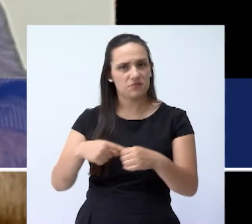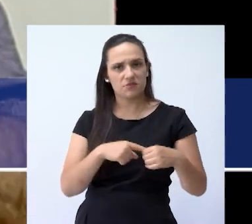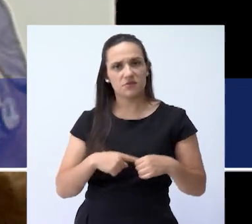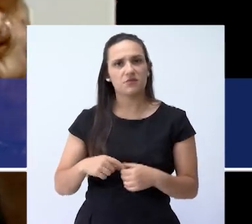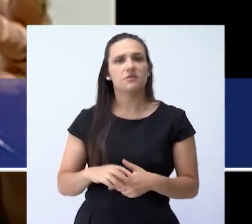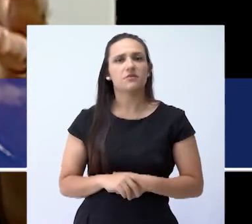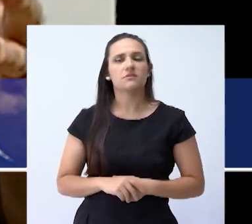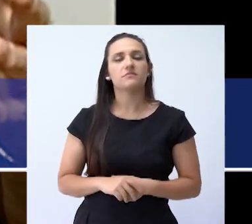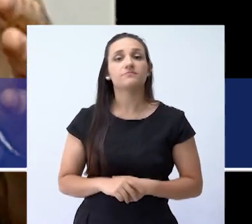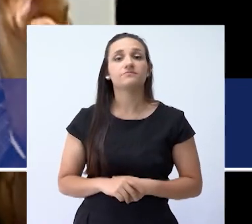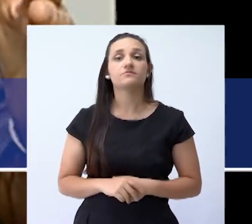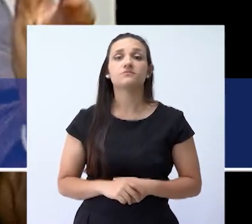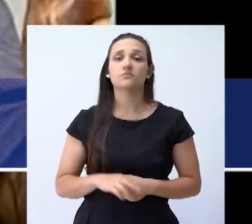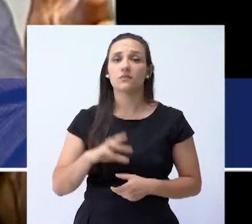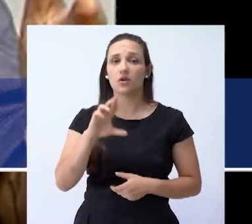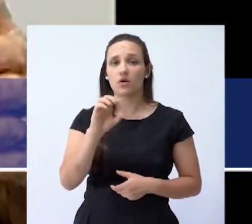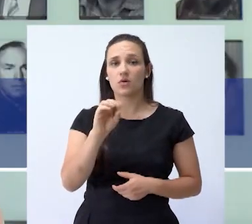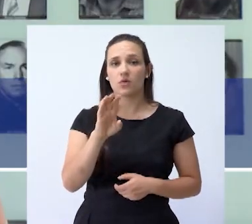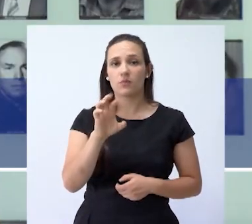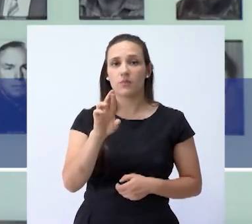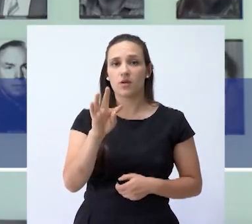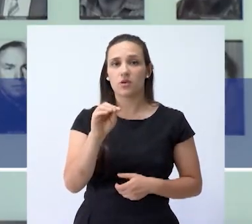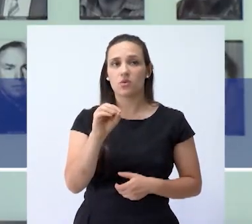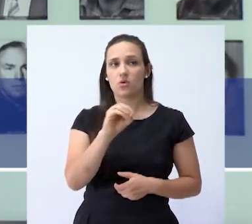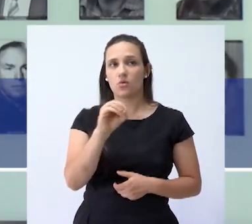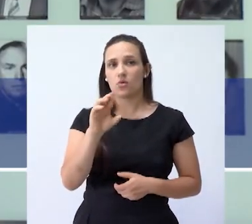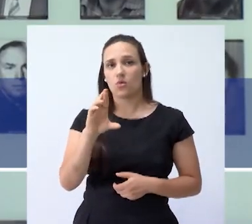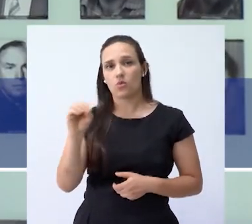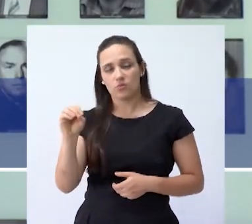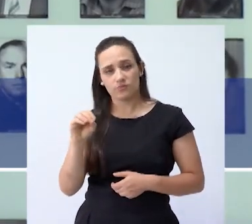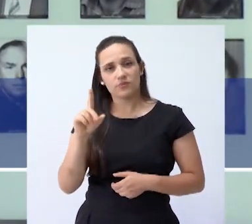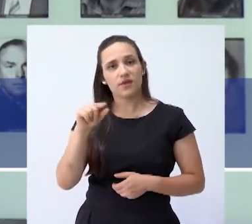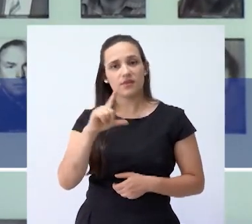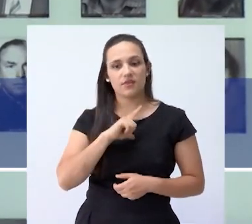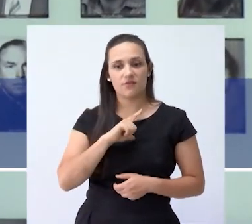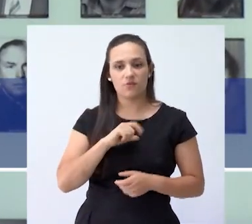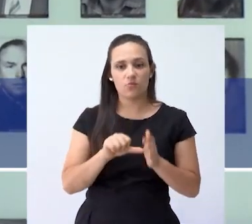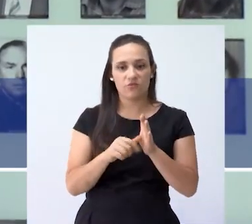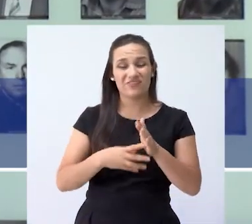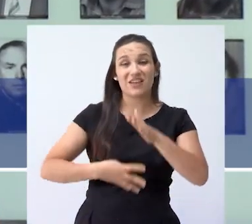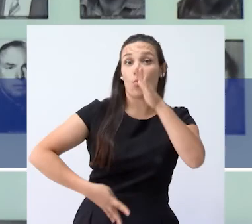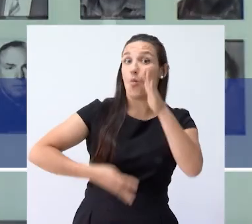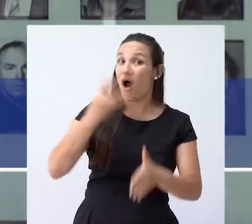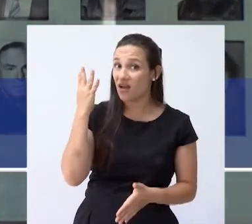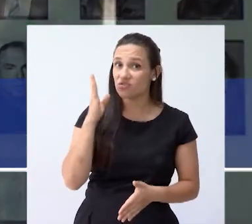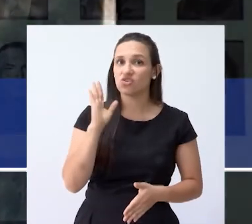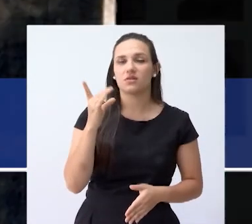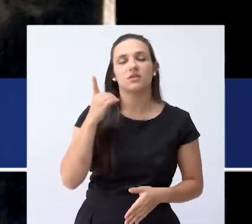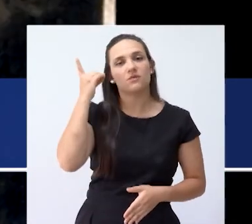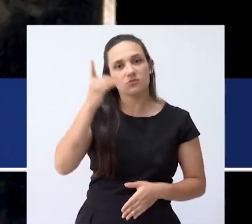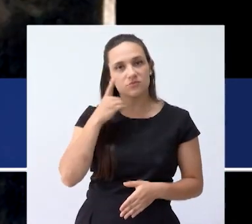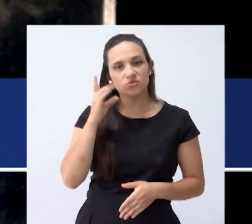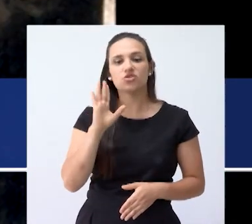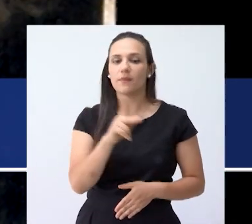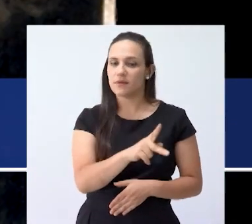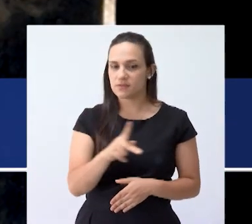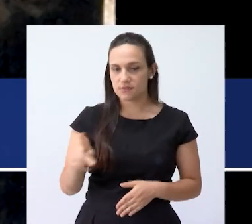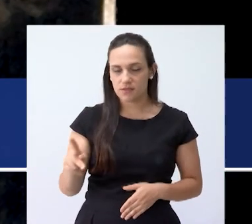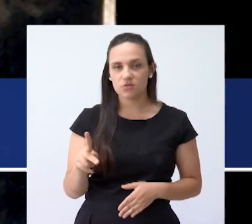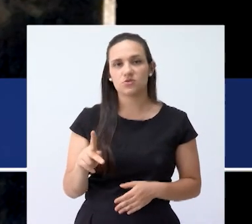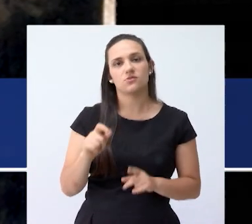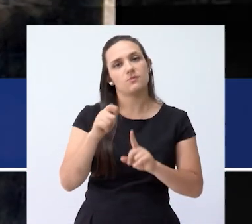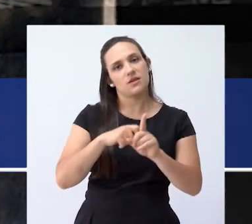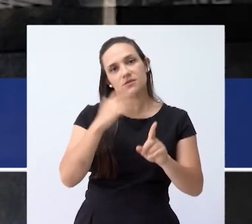nossos municípios, que essa é a forma da democracia. Roberto Orro foi deputado estadual por 4 mandatos e presidiu o